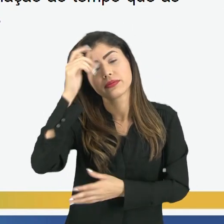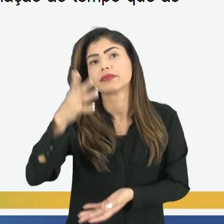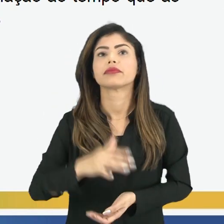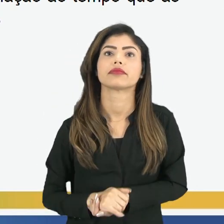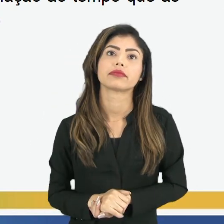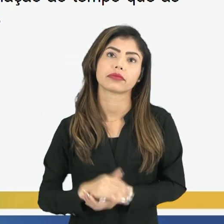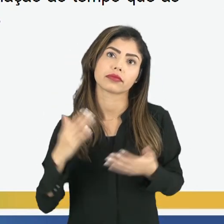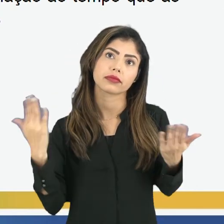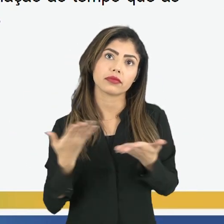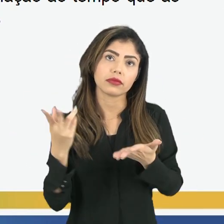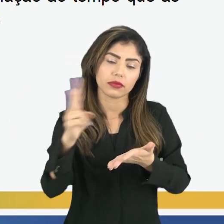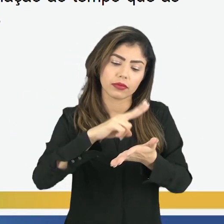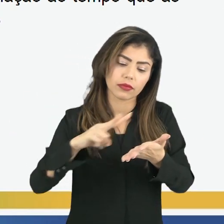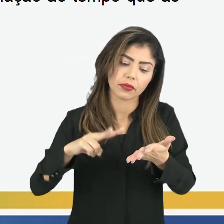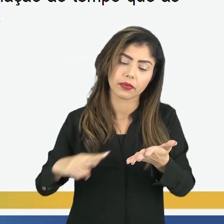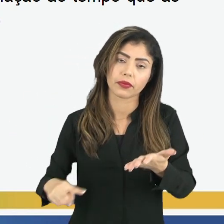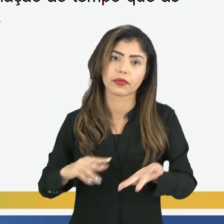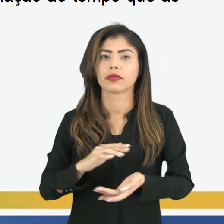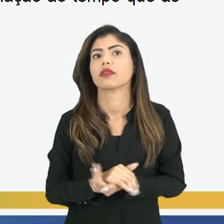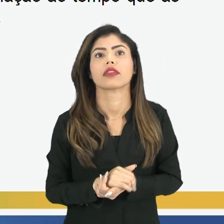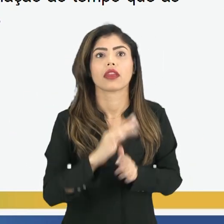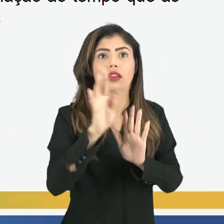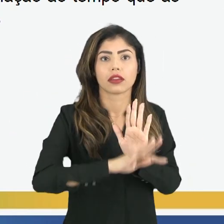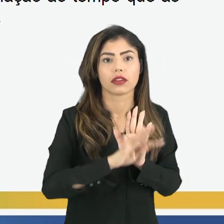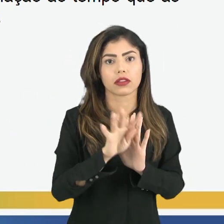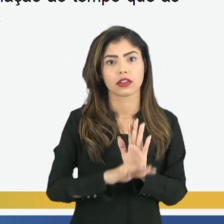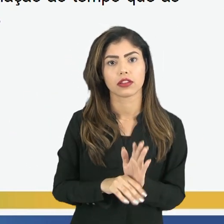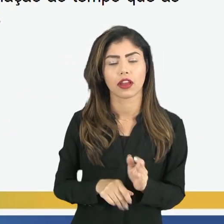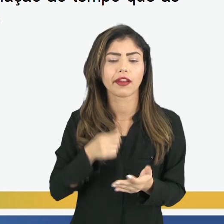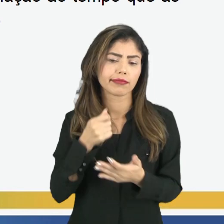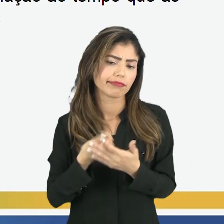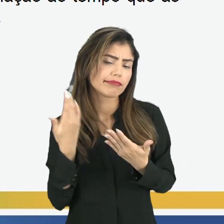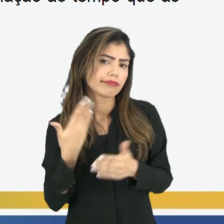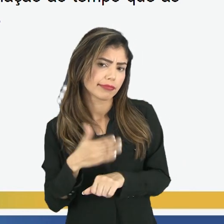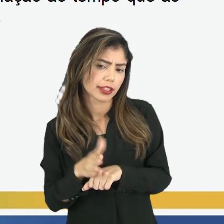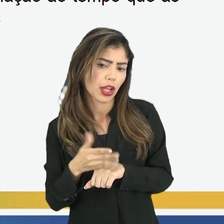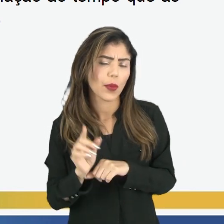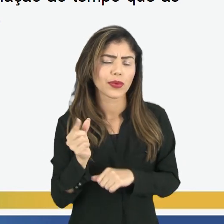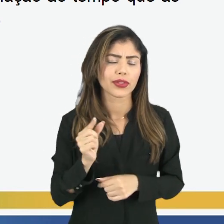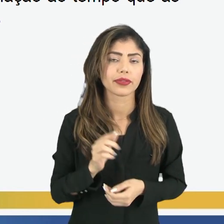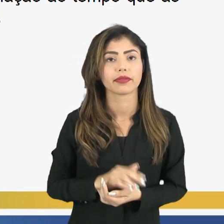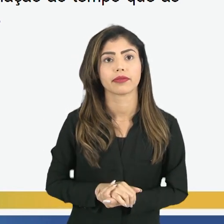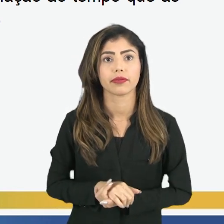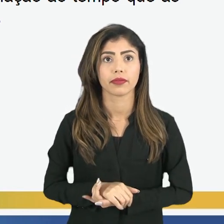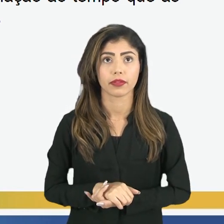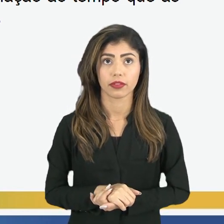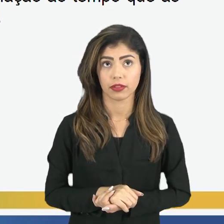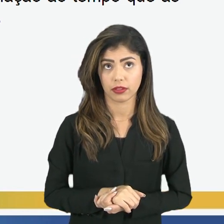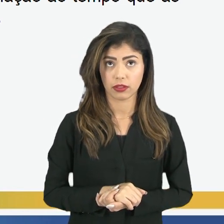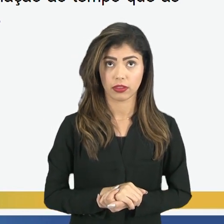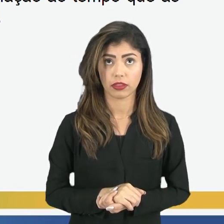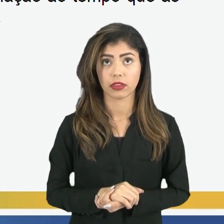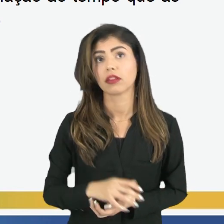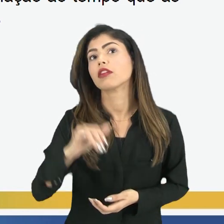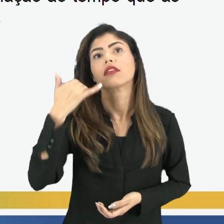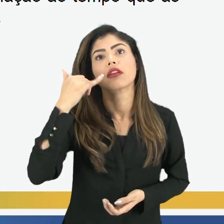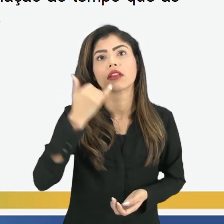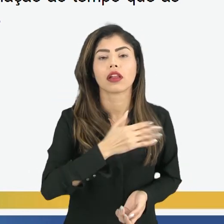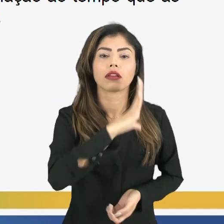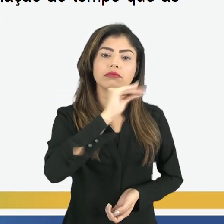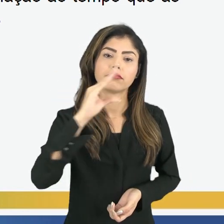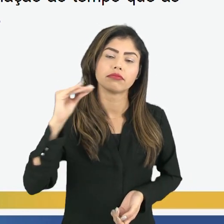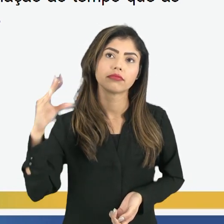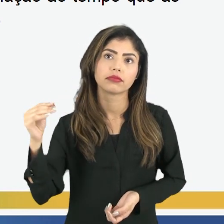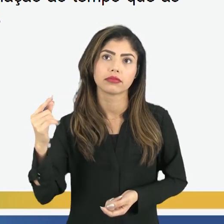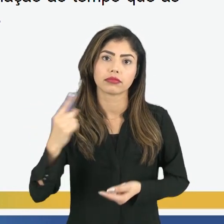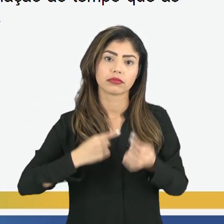Agora, vamos dar uma lida agora nesse texto para a gente já exercitar um pouquinho? Olha só, celular e adolescentes,